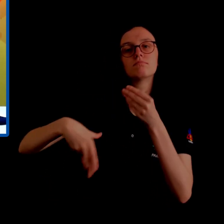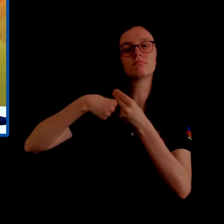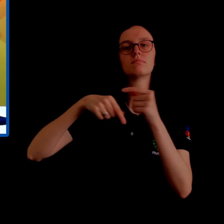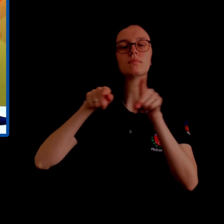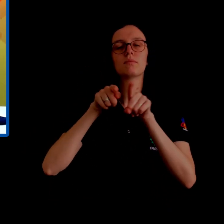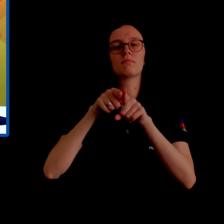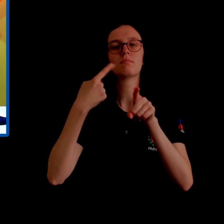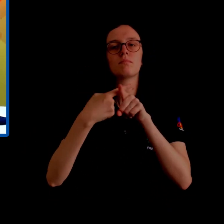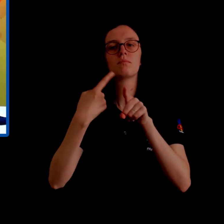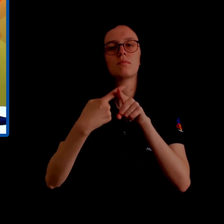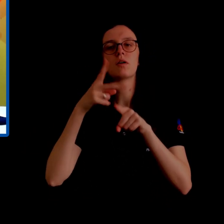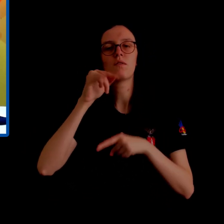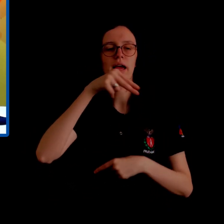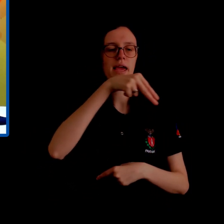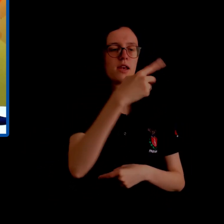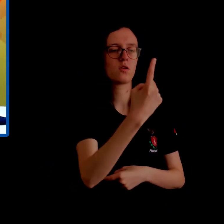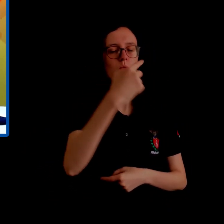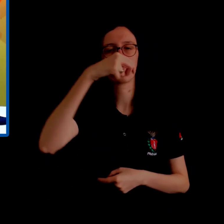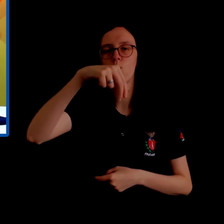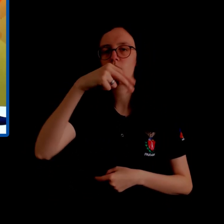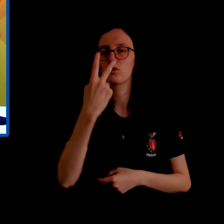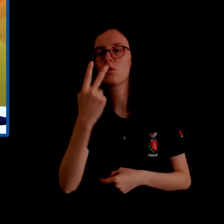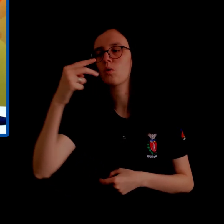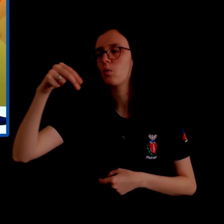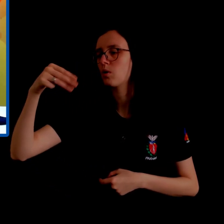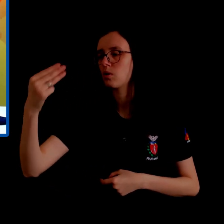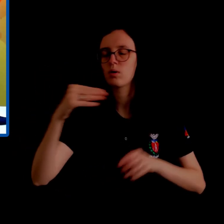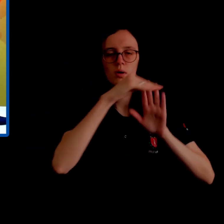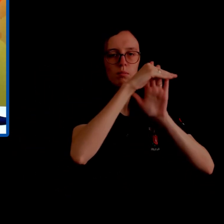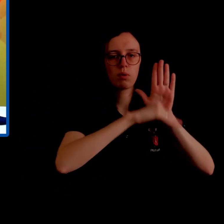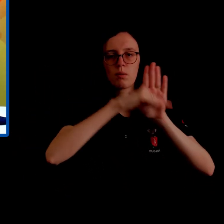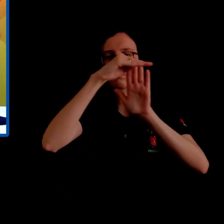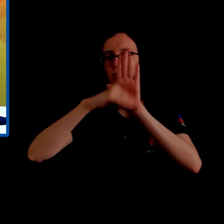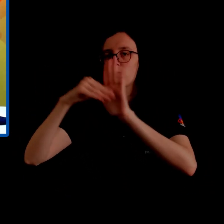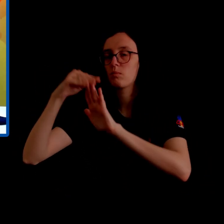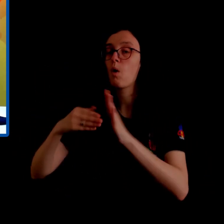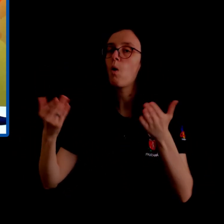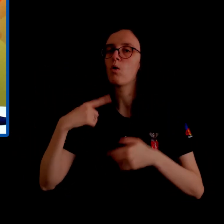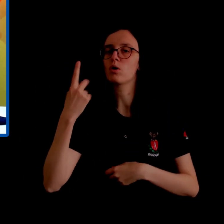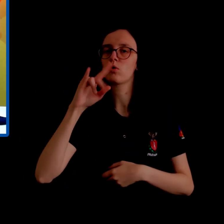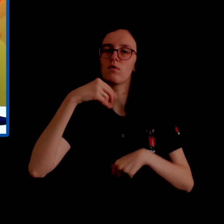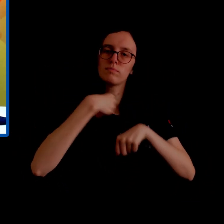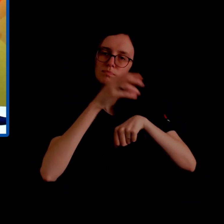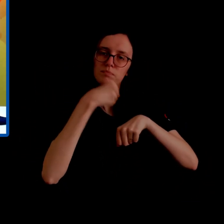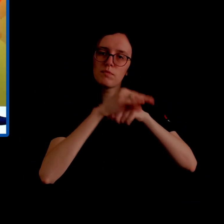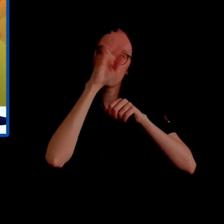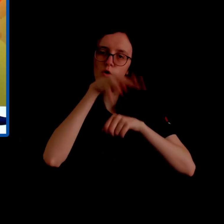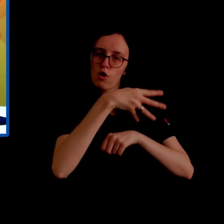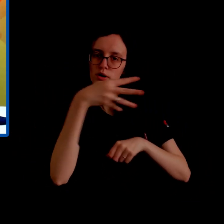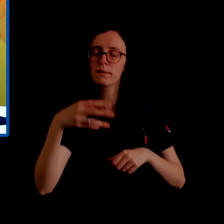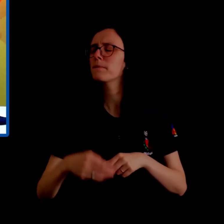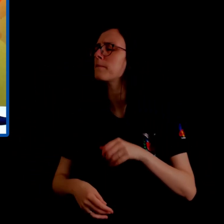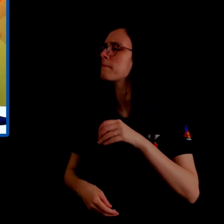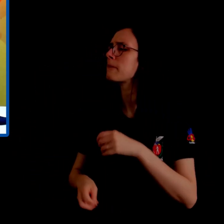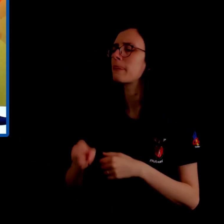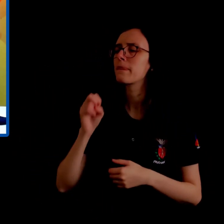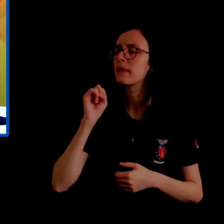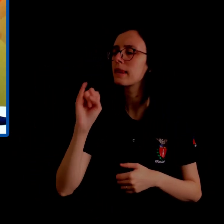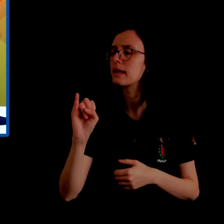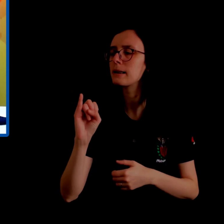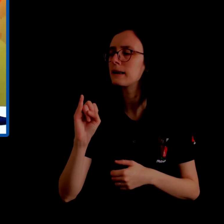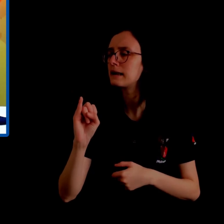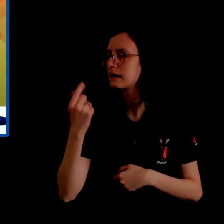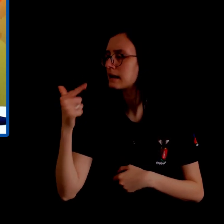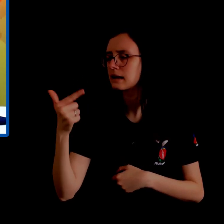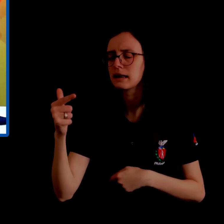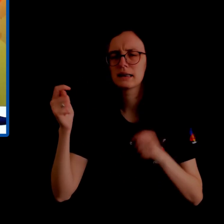tratar para o N1, para o N2, para o N3. Isso. Hoje a gente encaminha o cronograma de tudo. Se não, a gente vai...